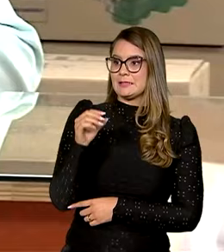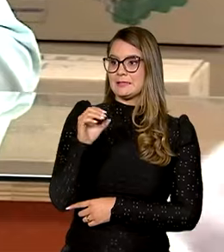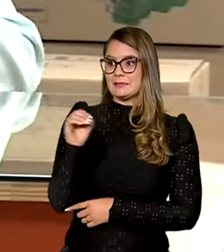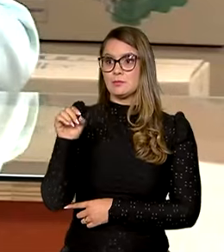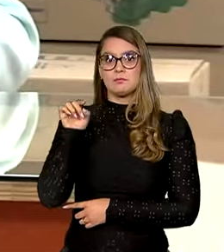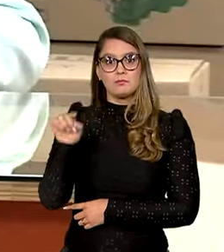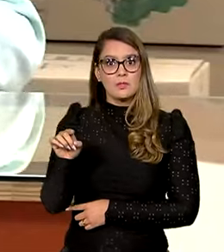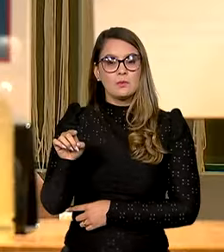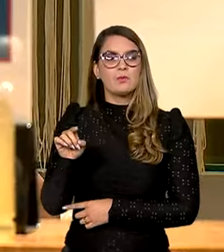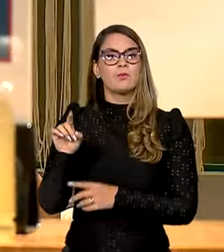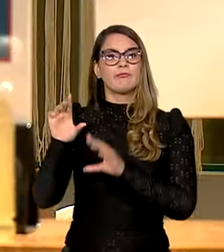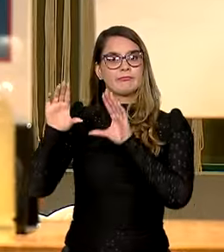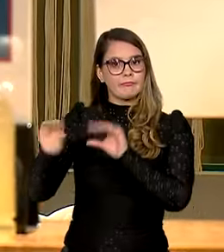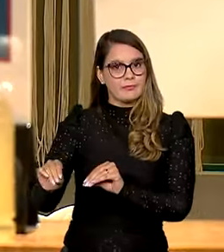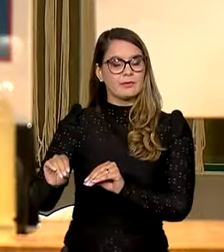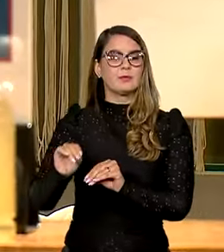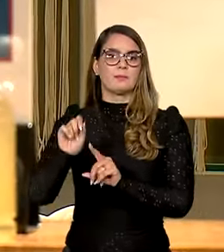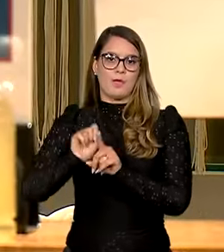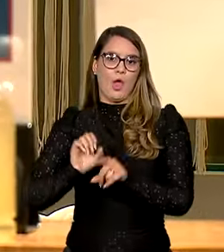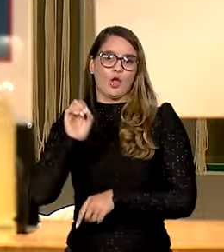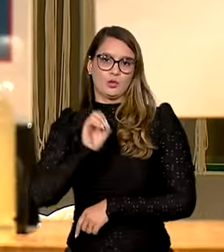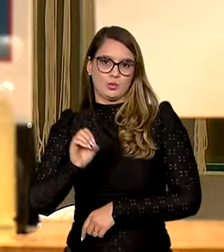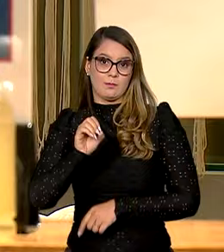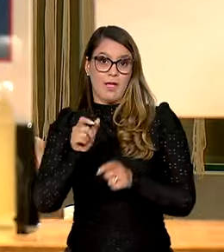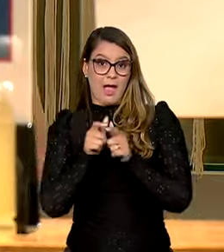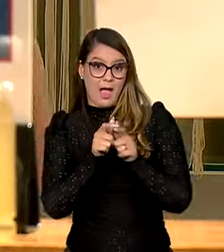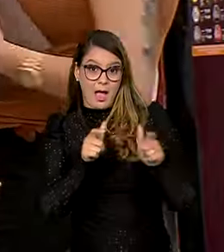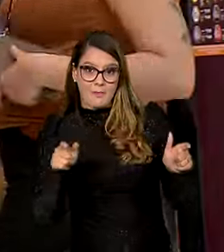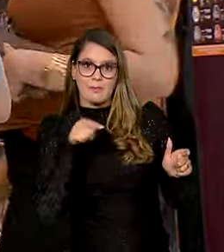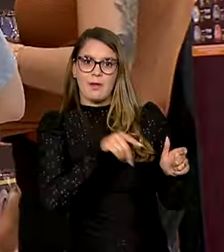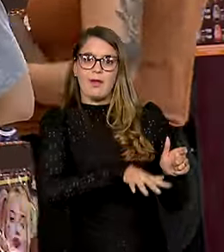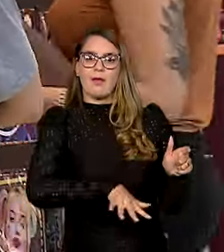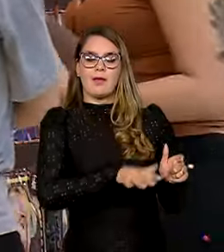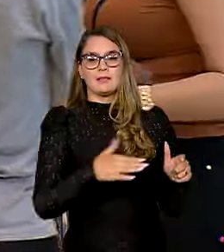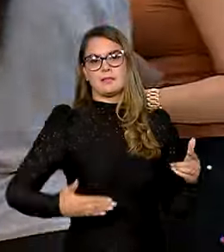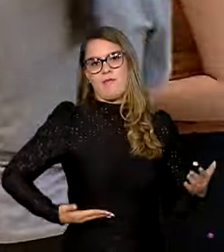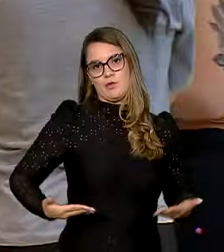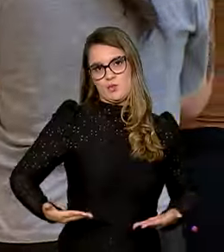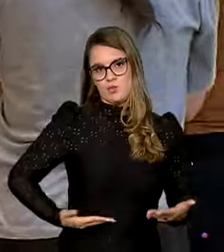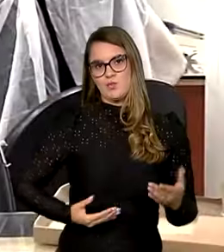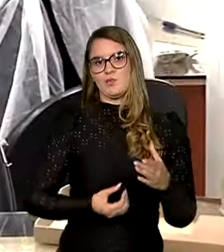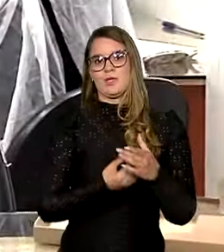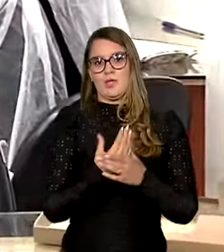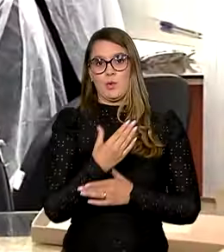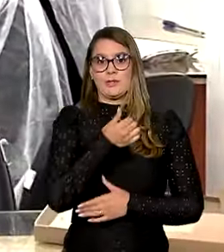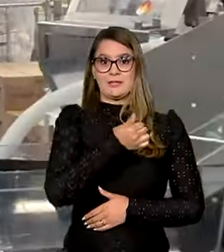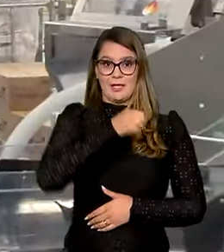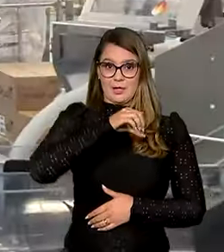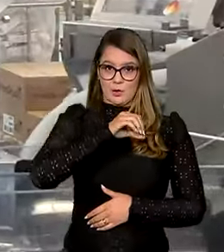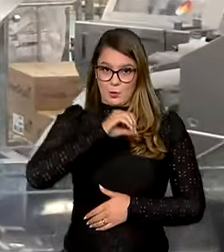desligamentos em outubro a maioria dos novos postos estão no setor de serviços que criou